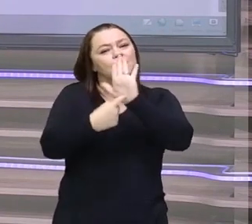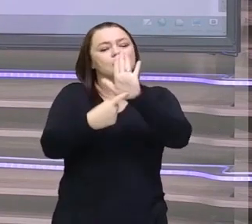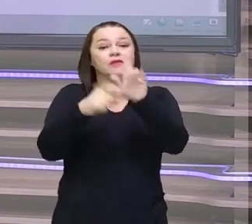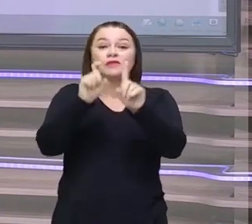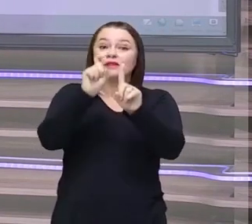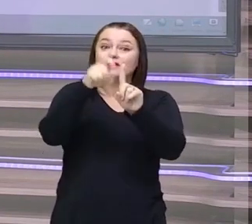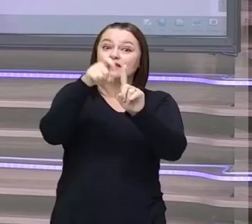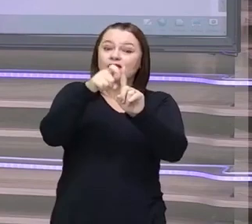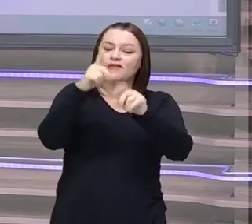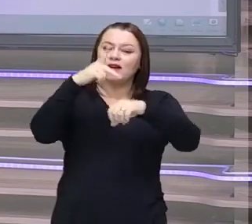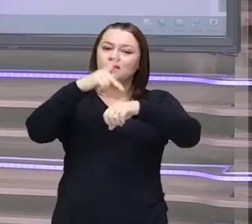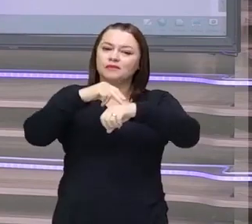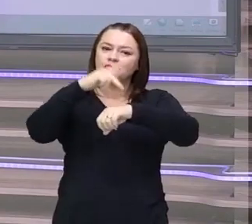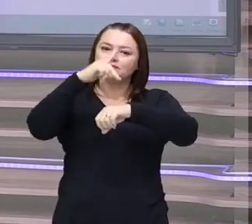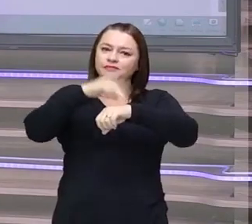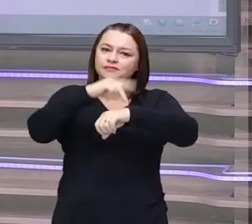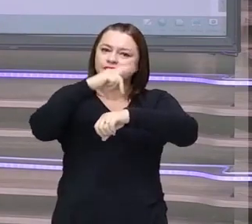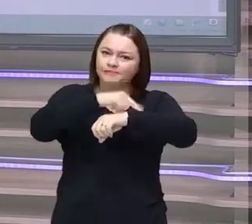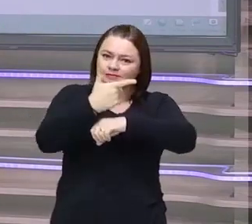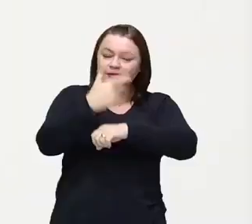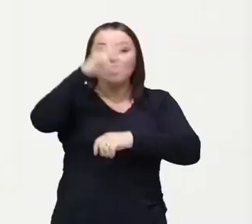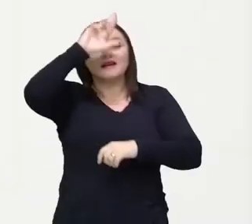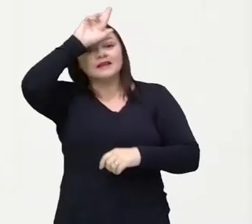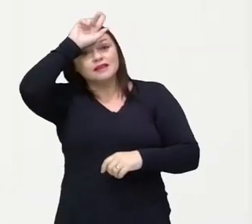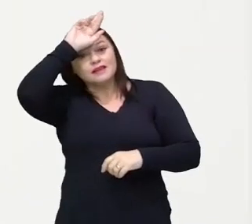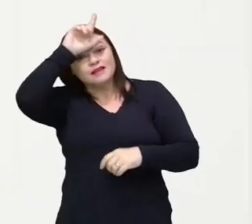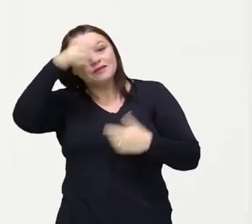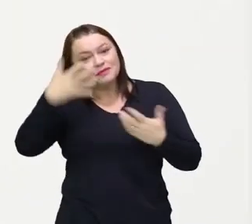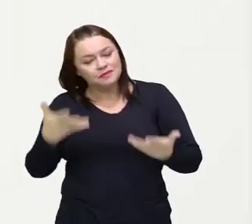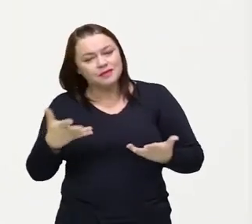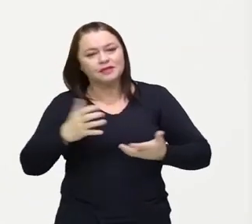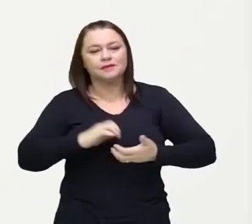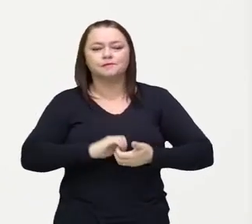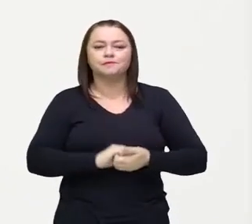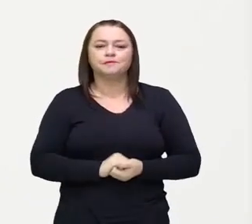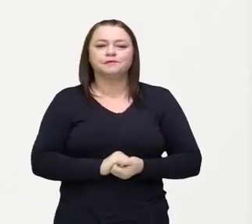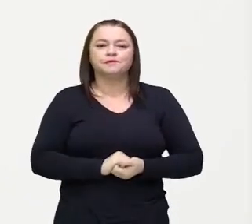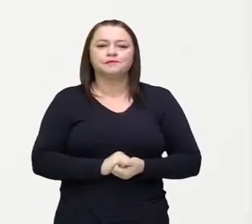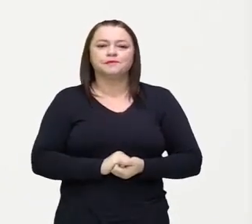fábula da cigarra e a formiga. Vamos continuar a análise aqui, ó.